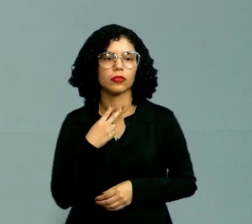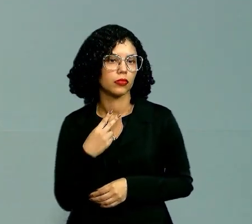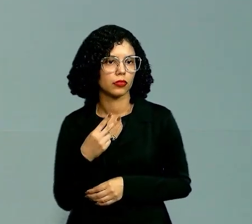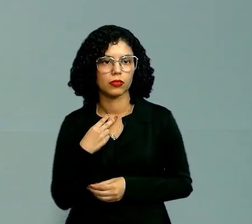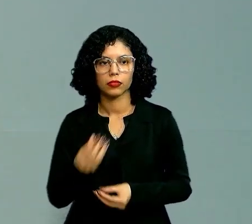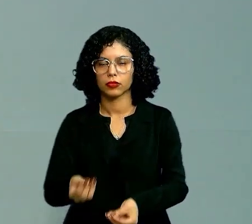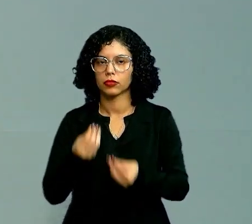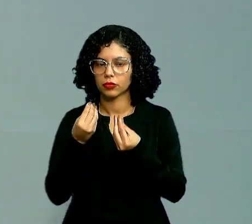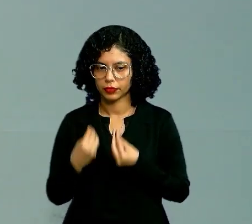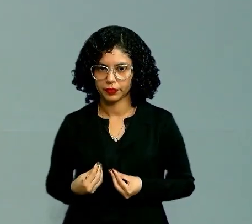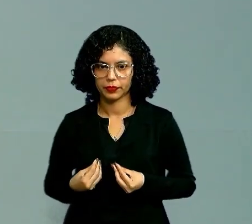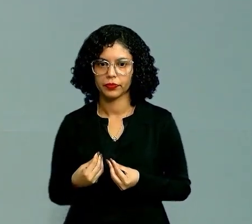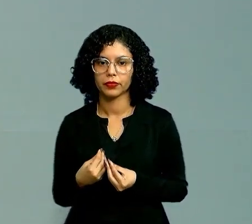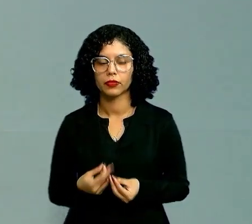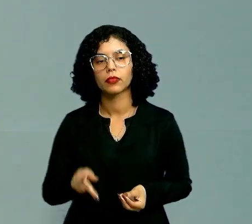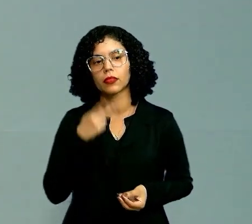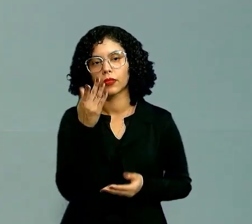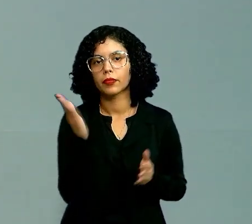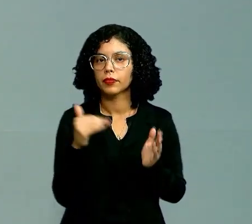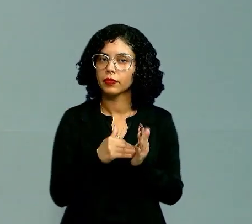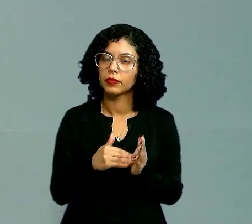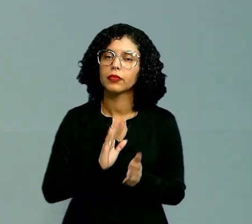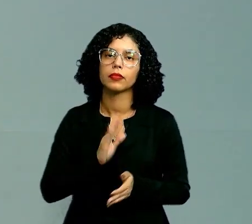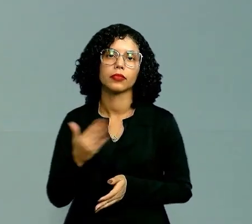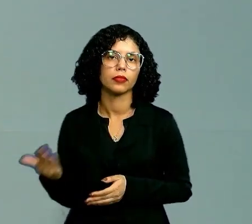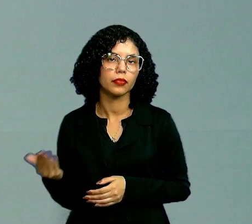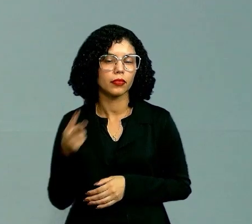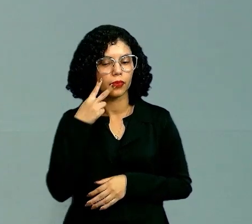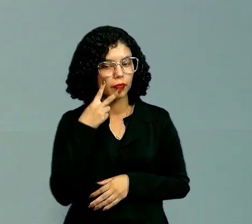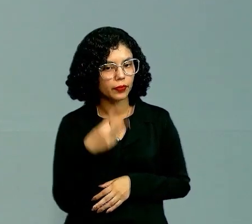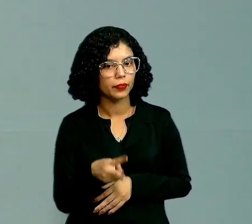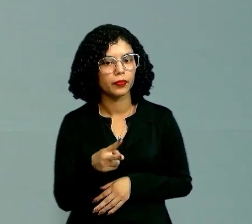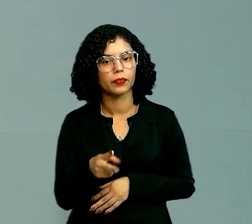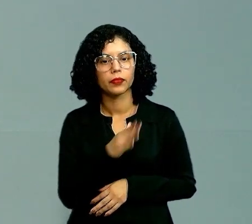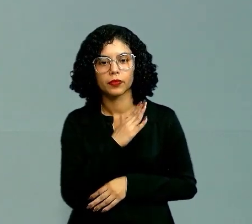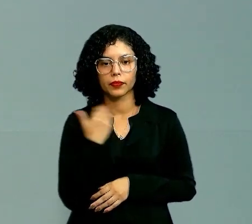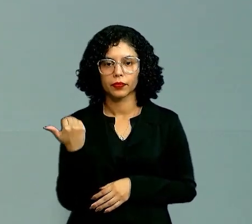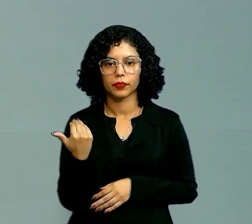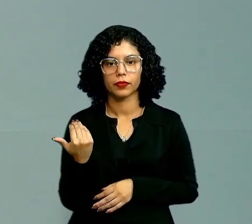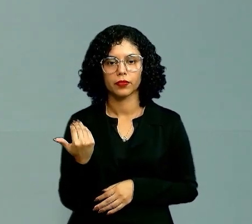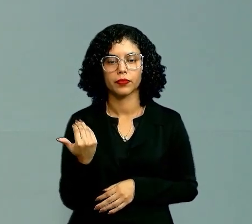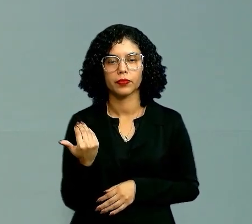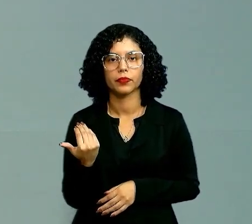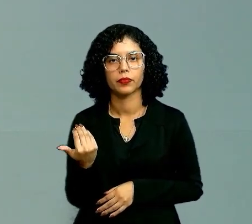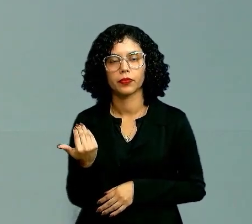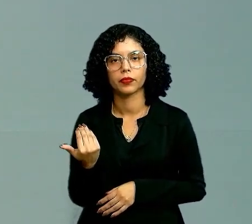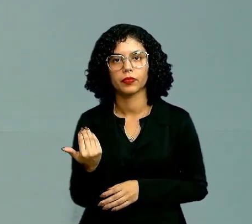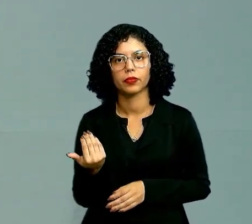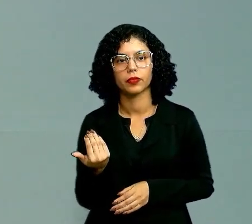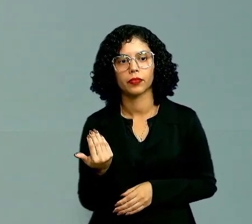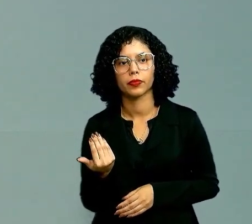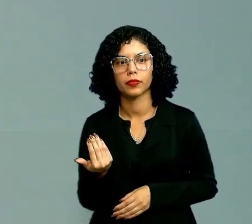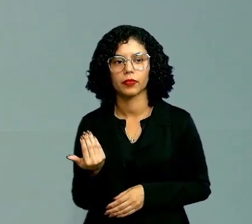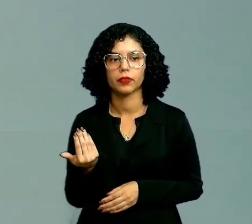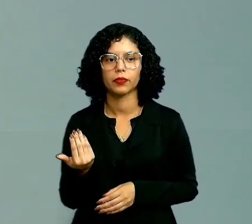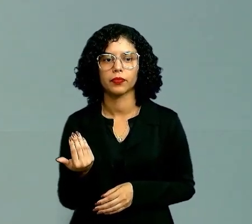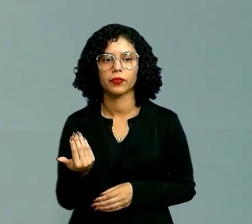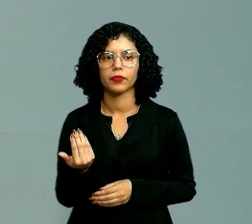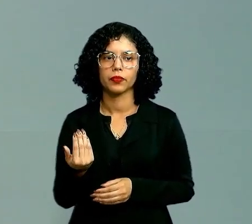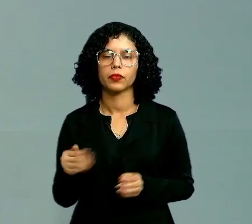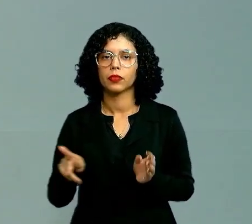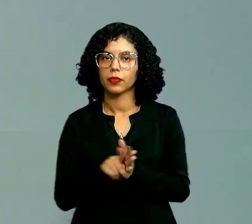pode oferecer dizem até que quando o Alexandre o Grande faleceu eh ele mandou que o